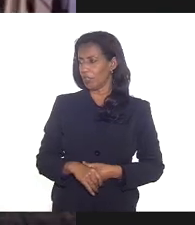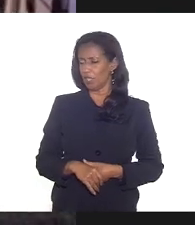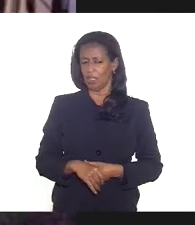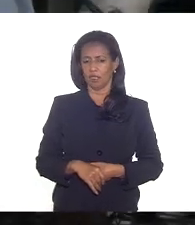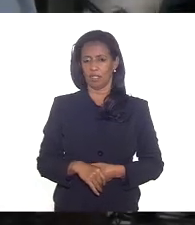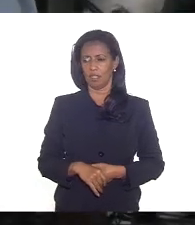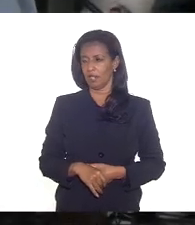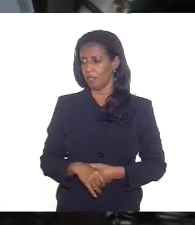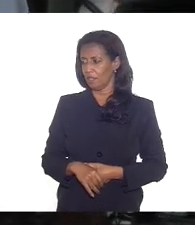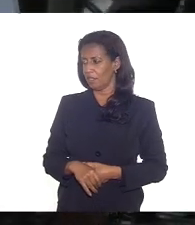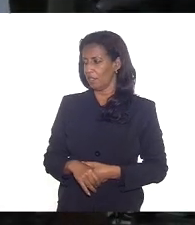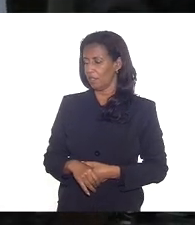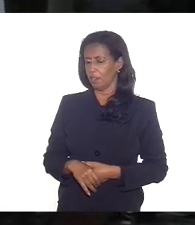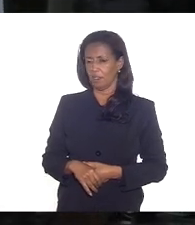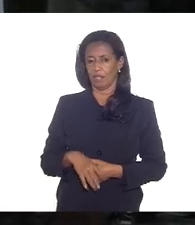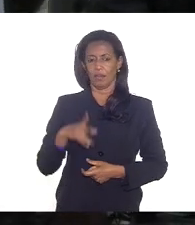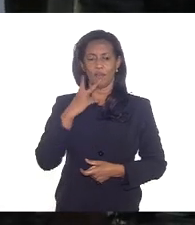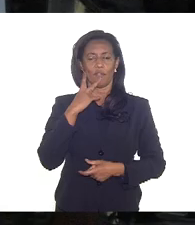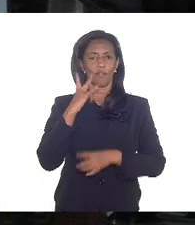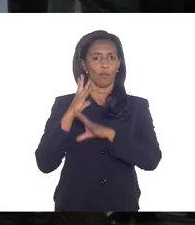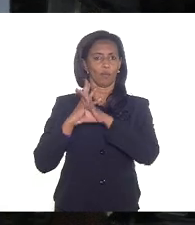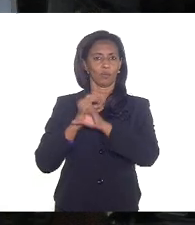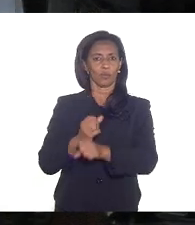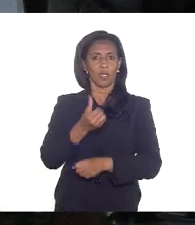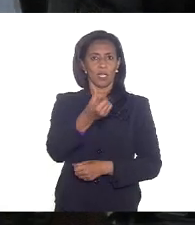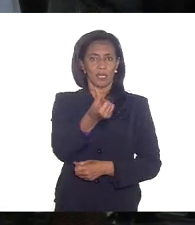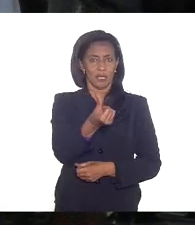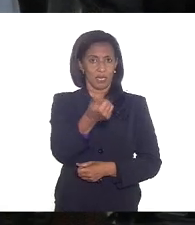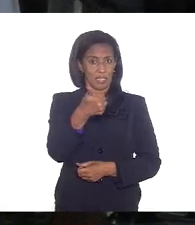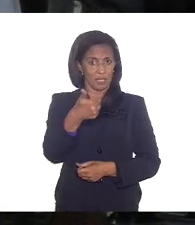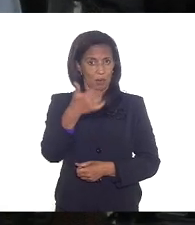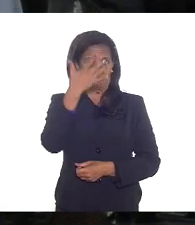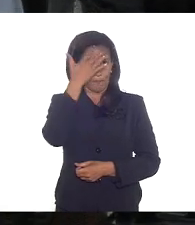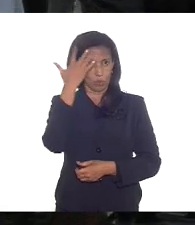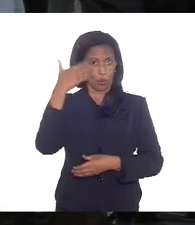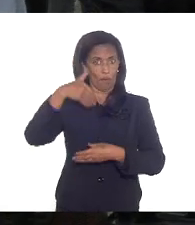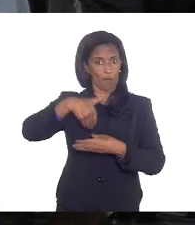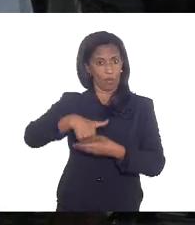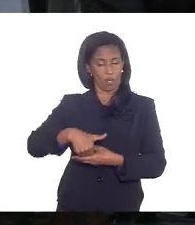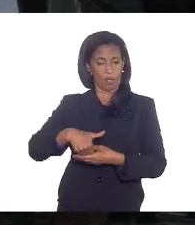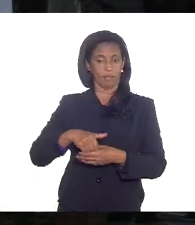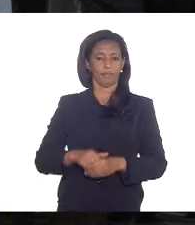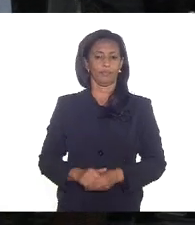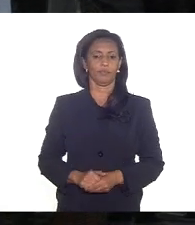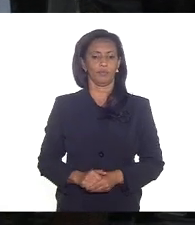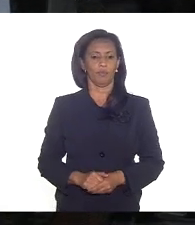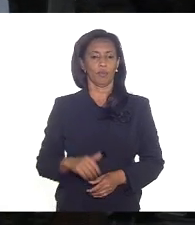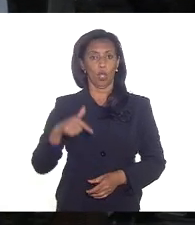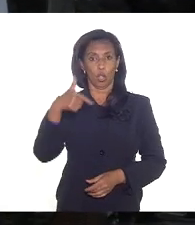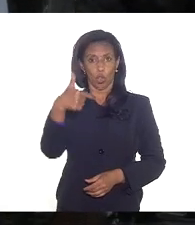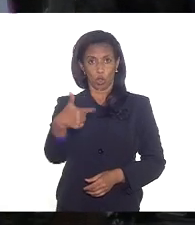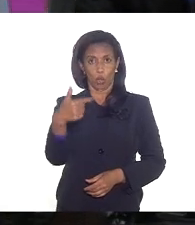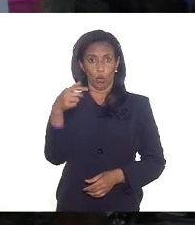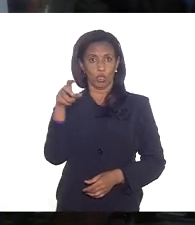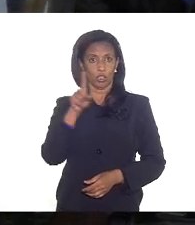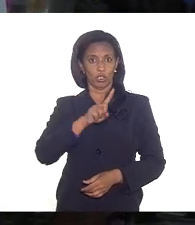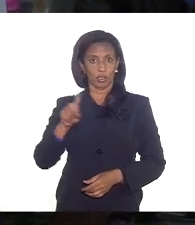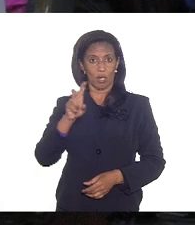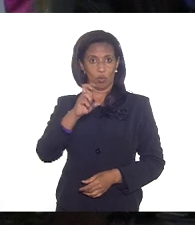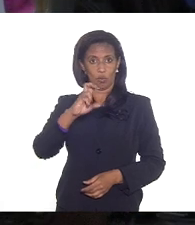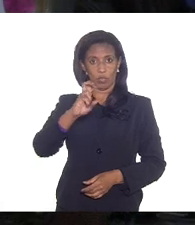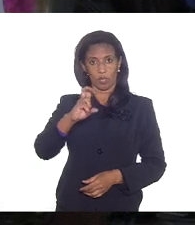a presidência vai proclamar o resultado votaram 61 seu olho parlamentares dois não